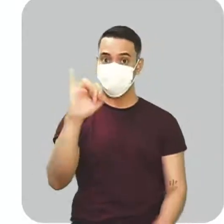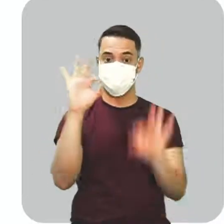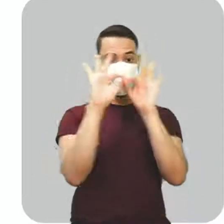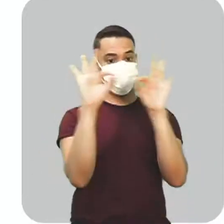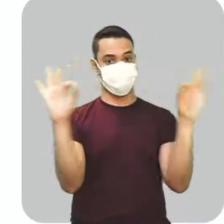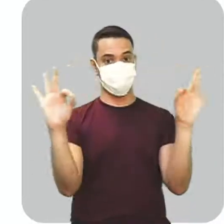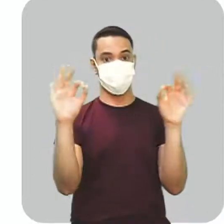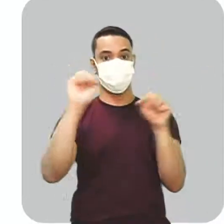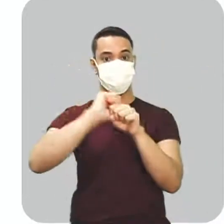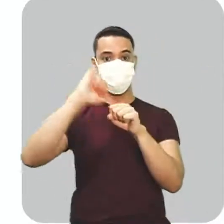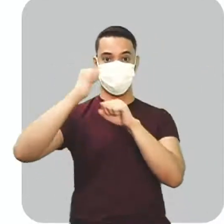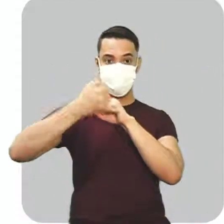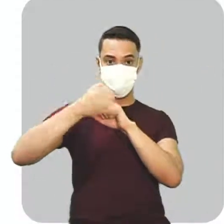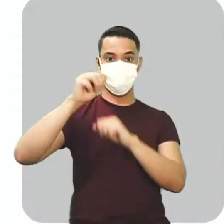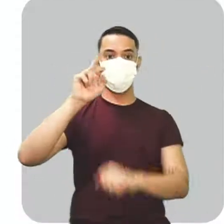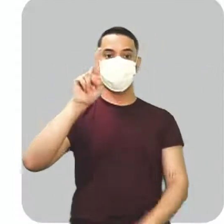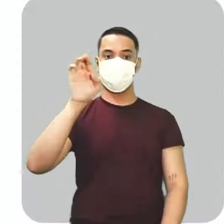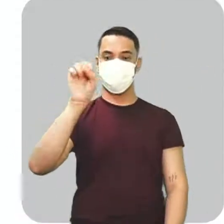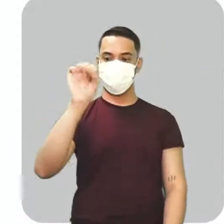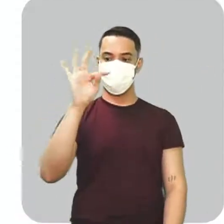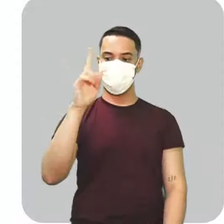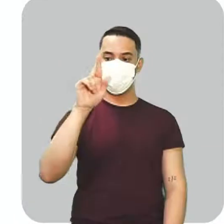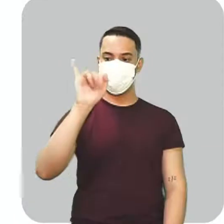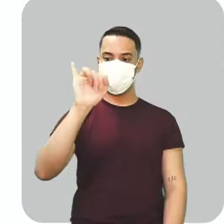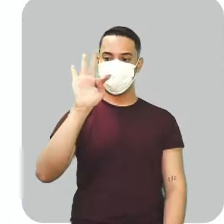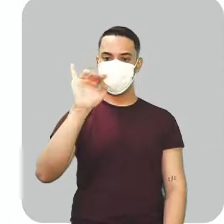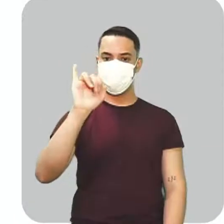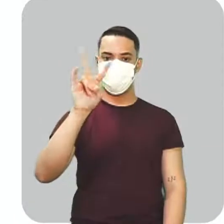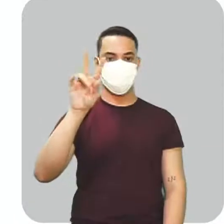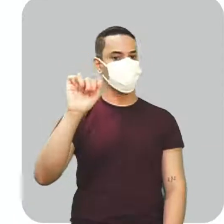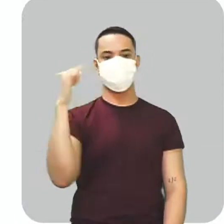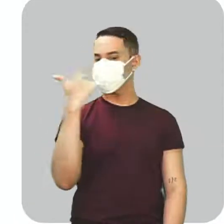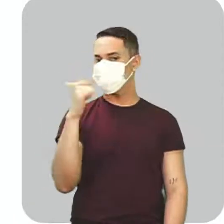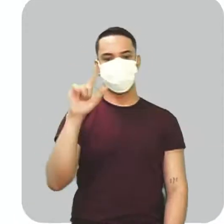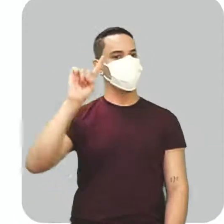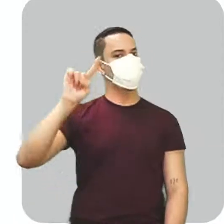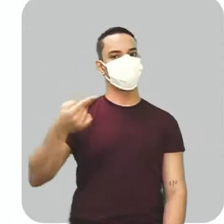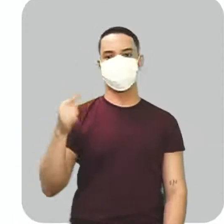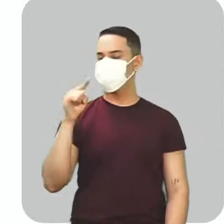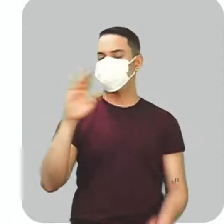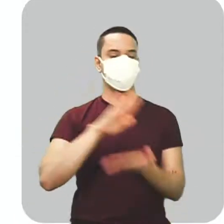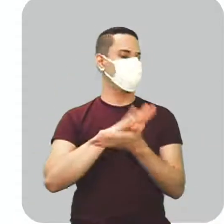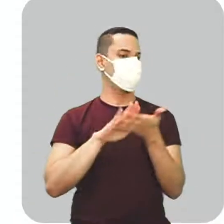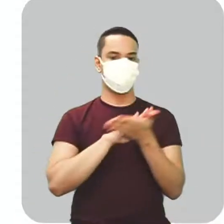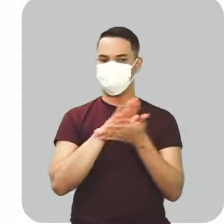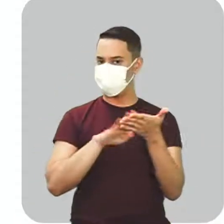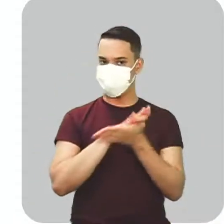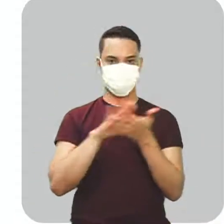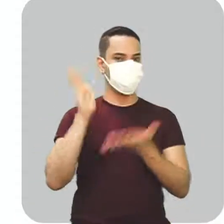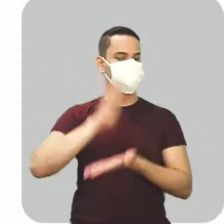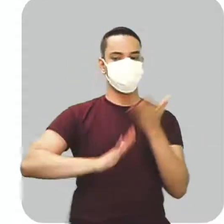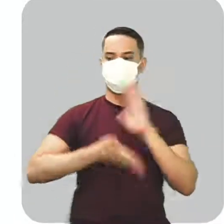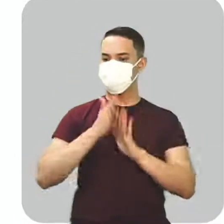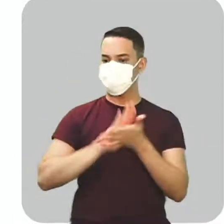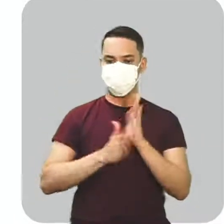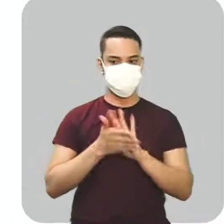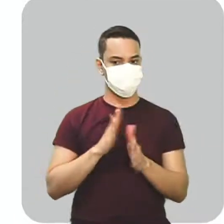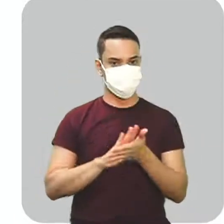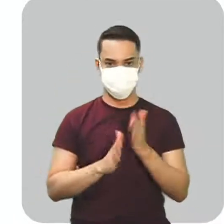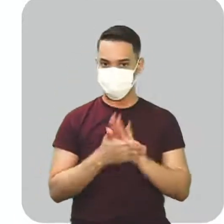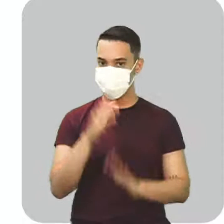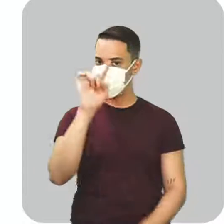subordinada adjetiva restritiva, não terá pontuação. Beleza? Não vai receber